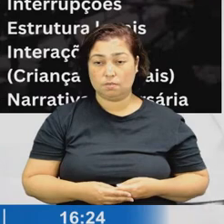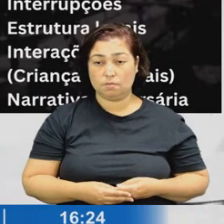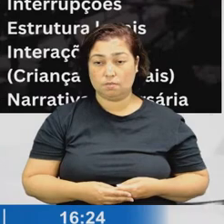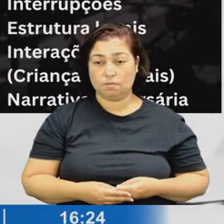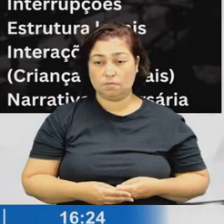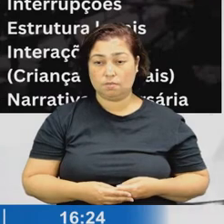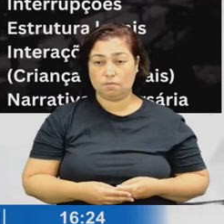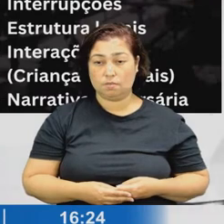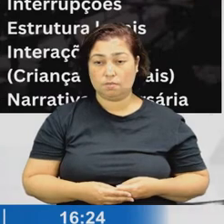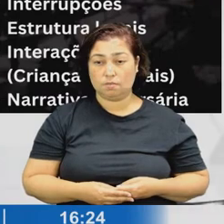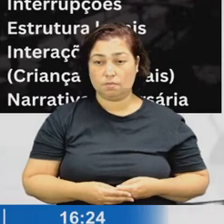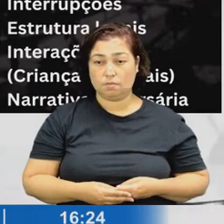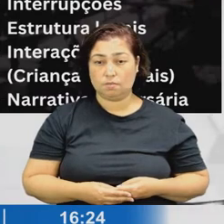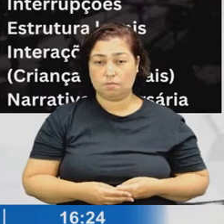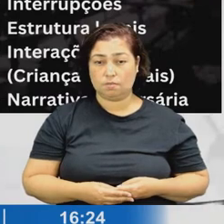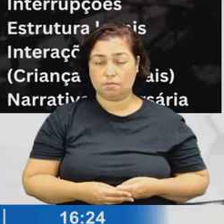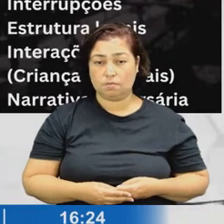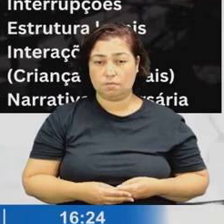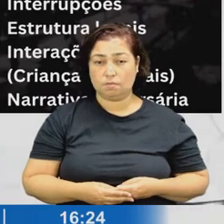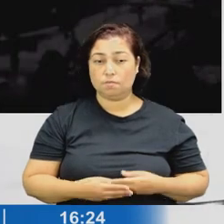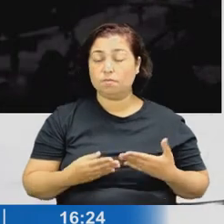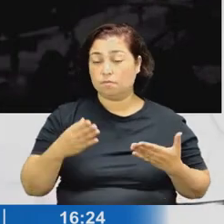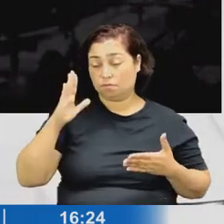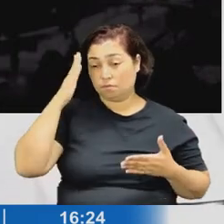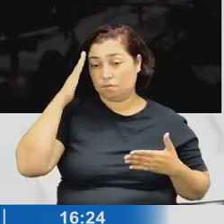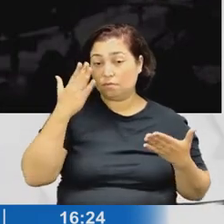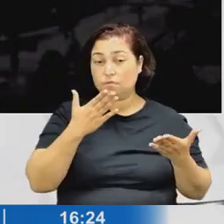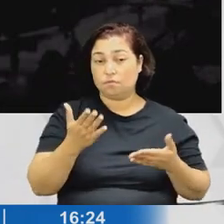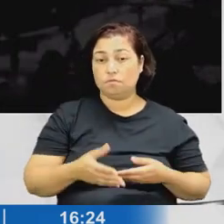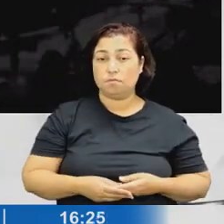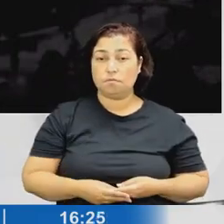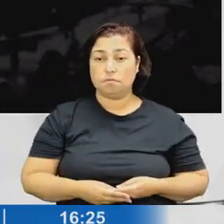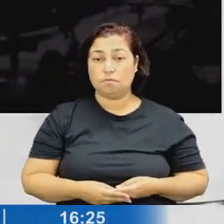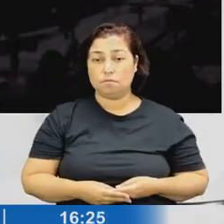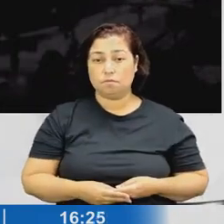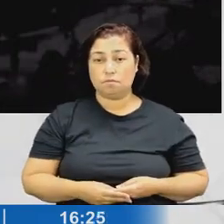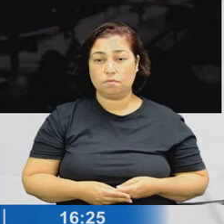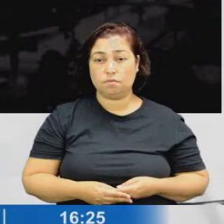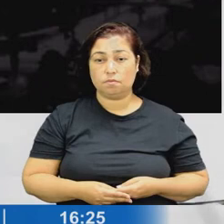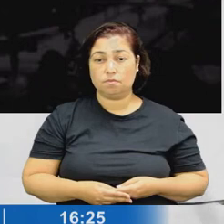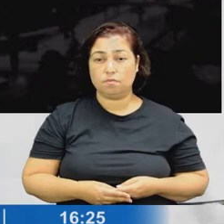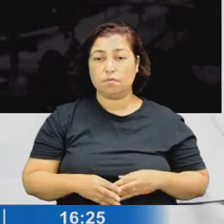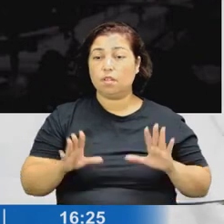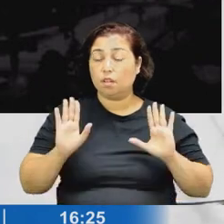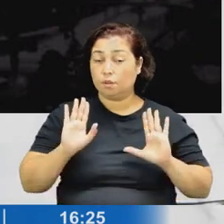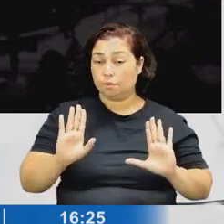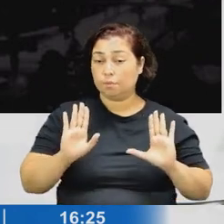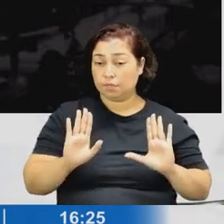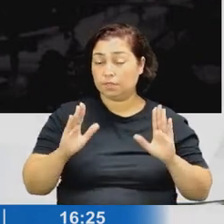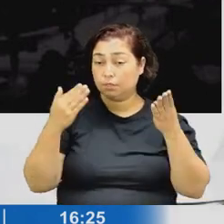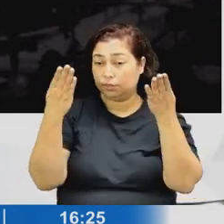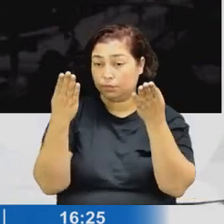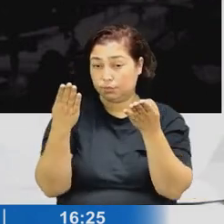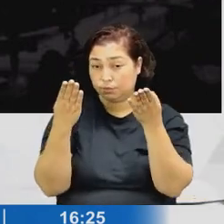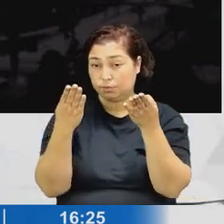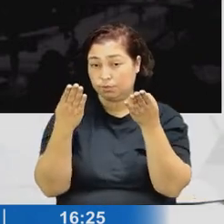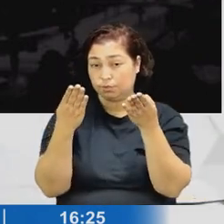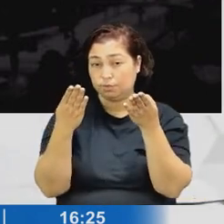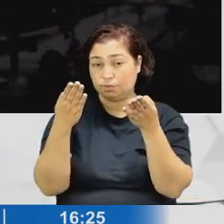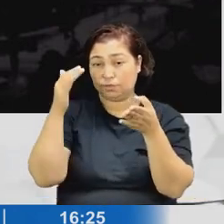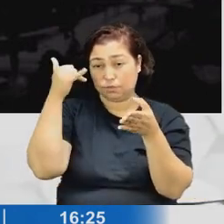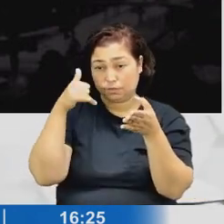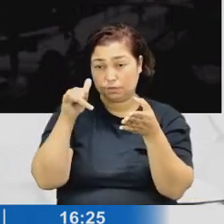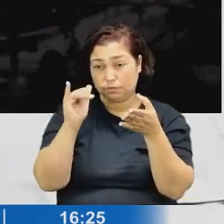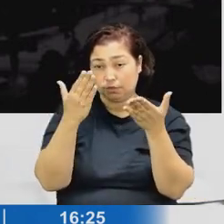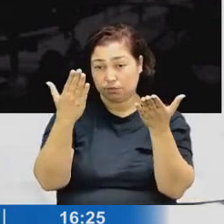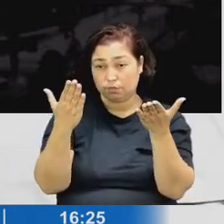adversária entendeu então é por aí primeiro desafio mantenha congruência para evitar contradição